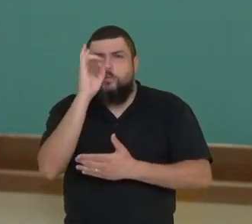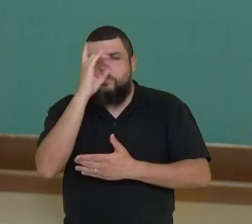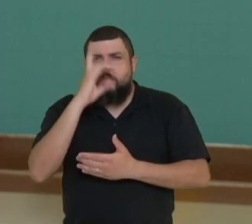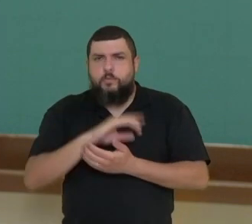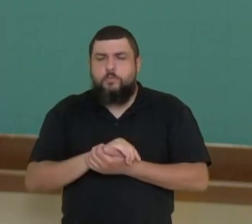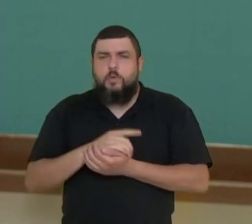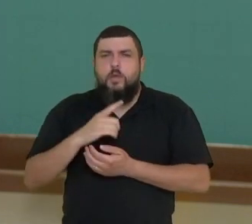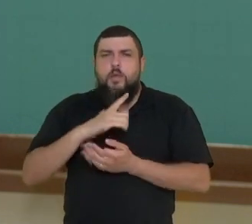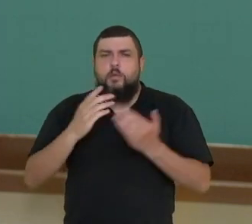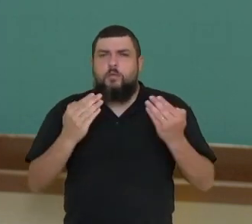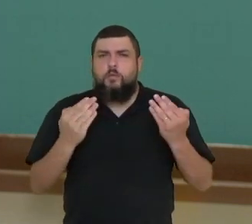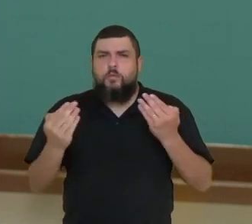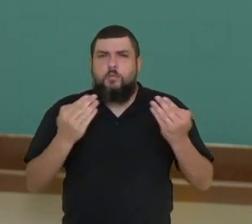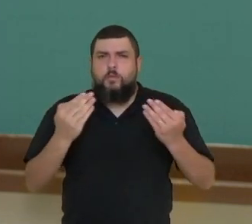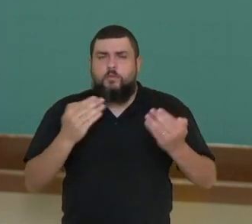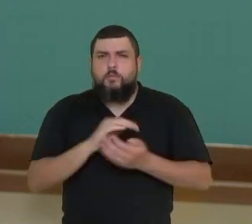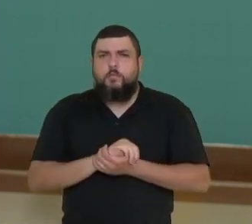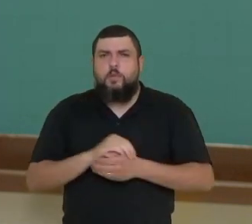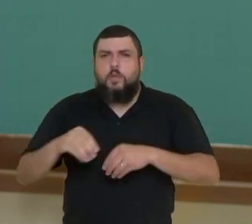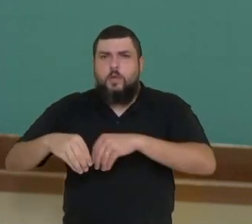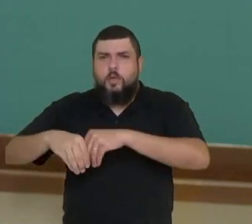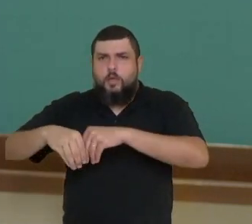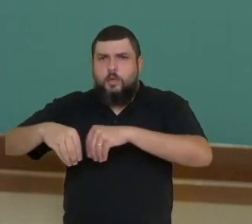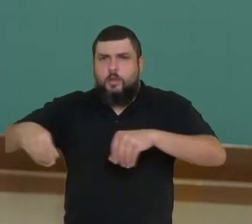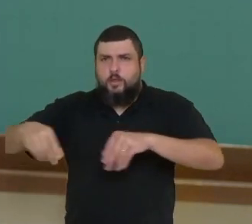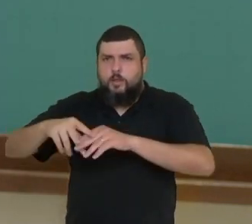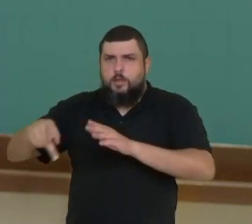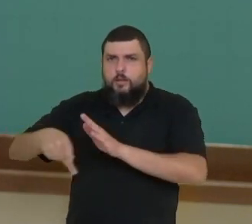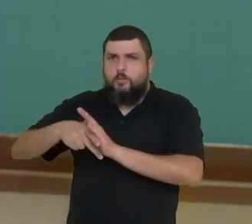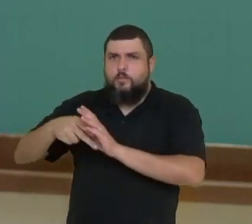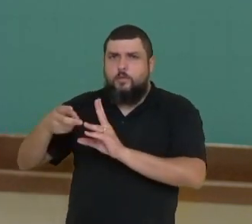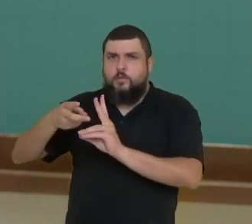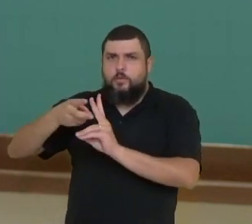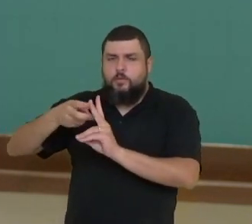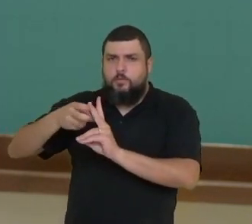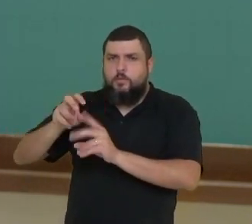de, em terras indígenas, eu tenho